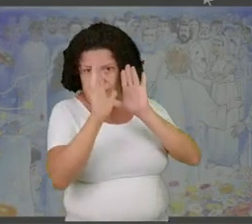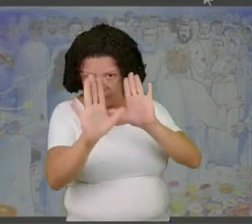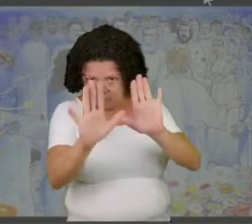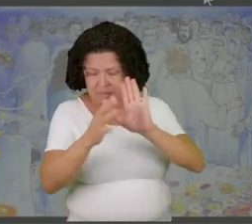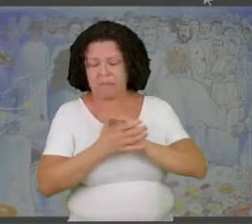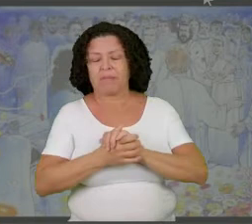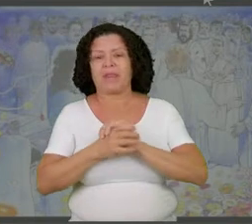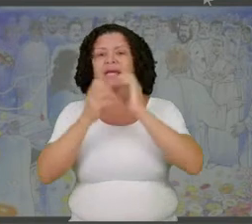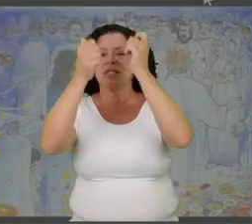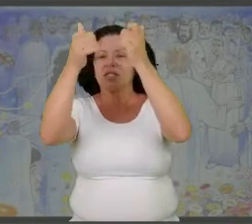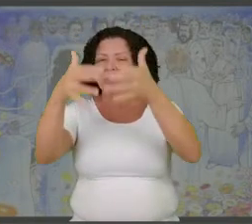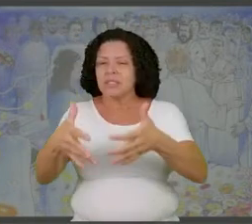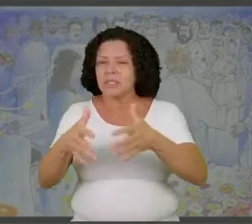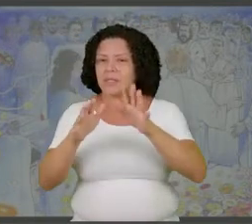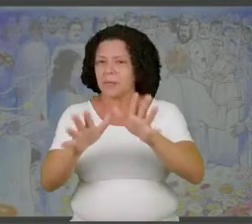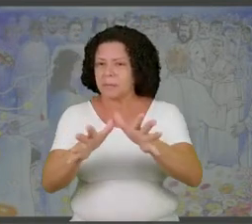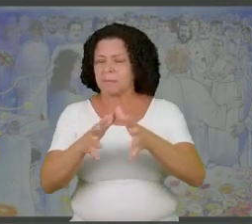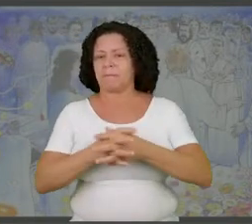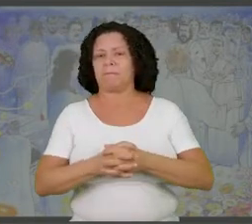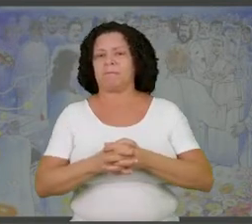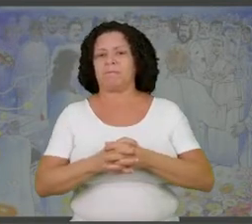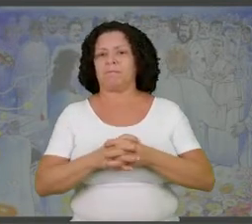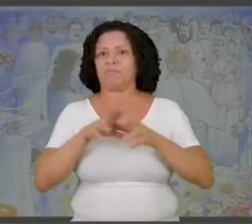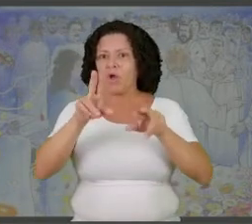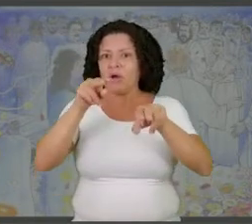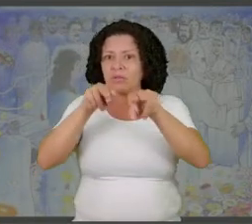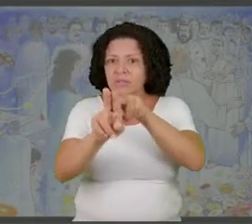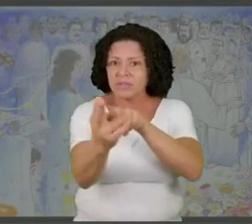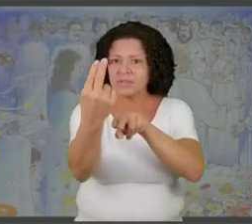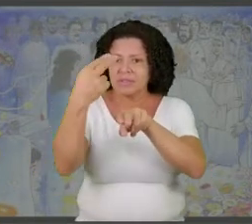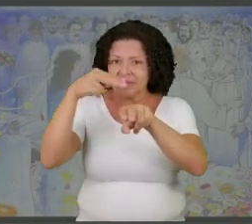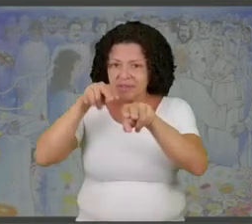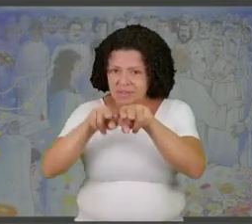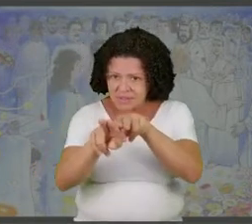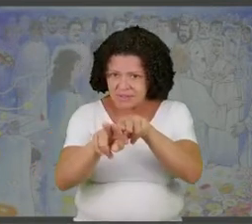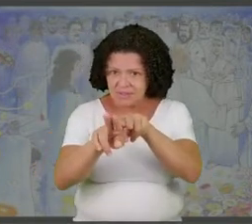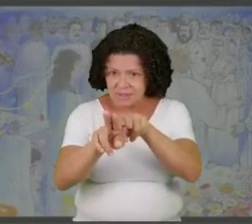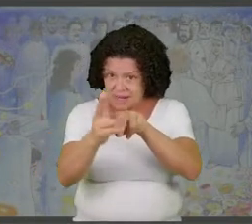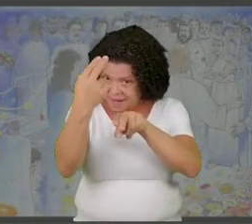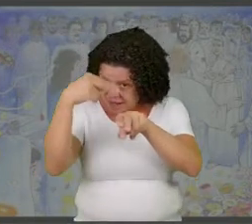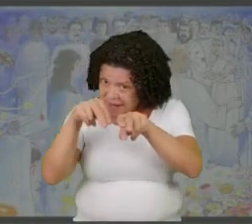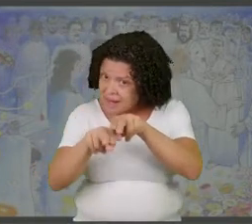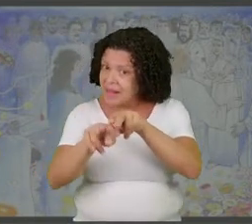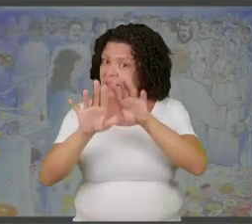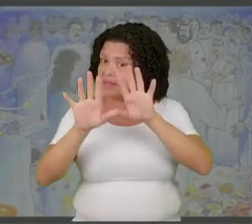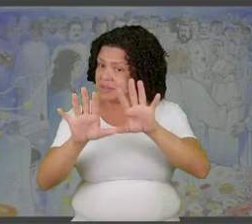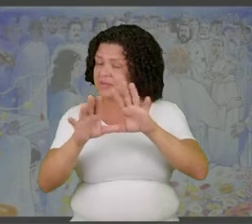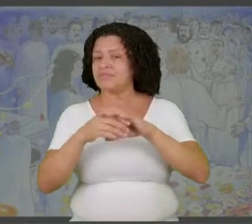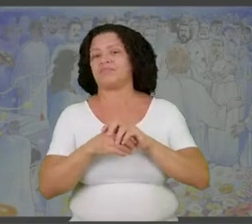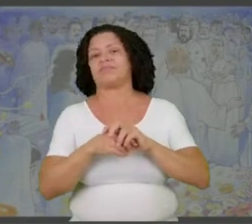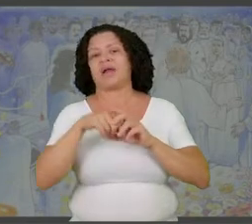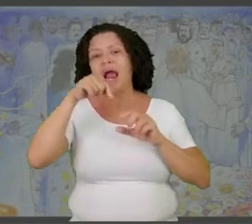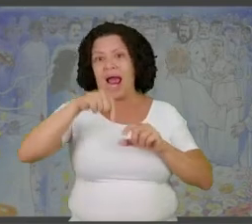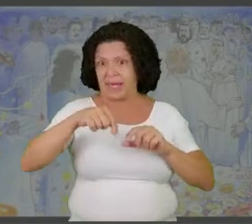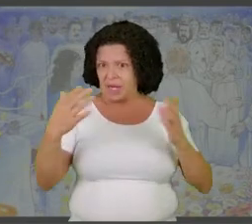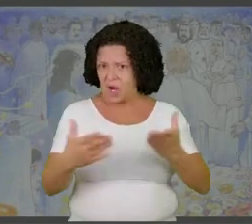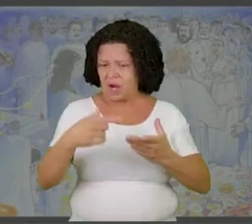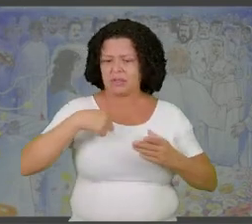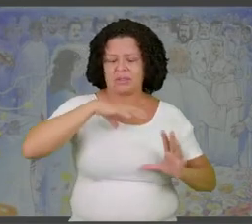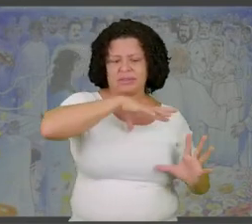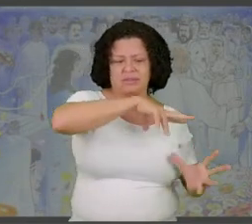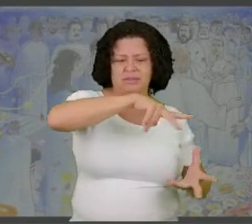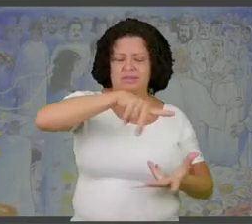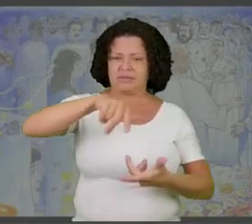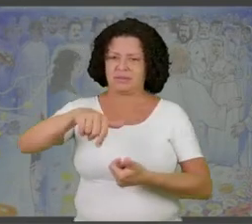vamos partir aqui da reencarnação, né? Estamos aqui no nosso querido planeta